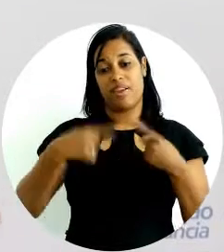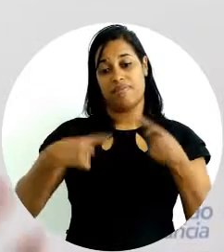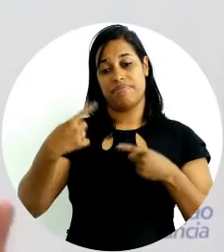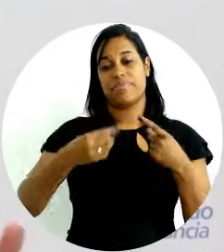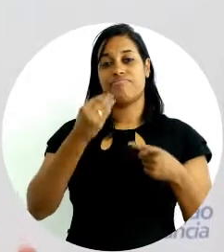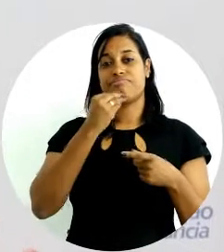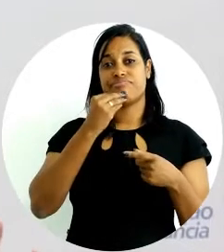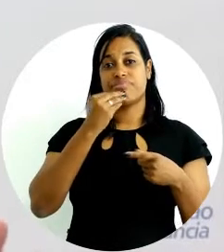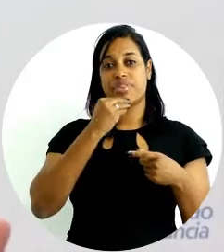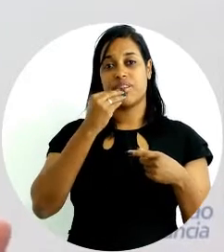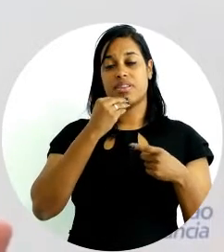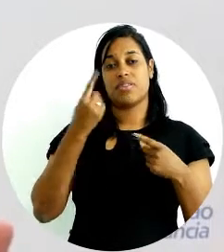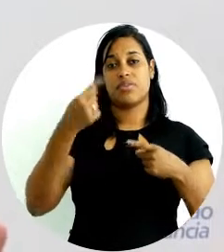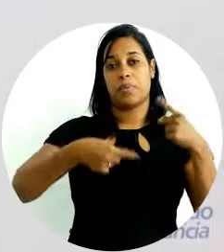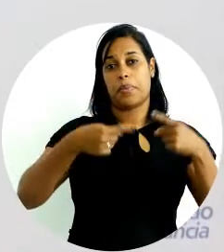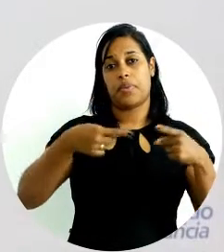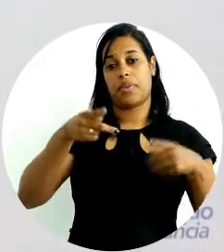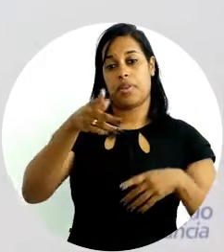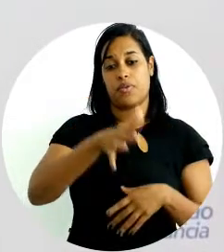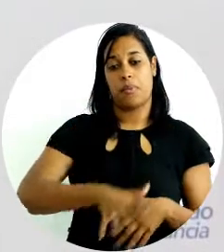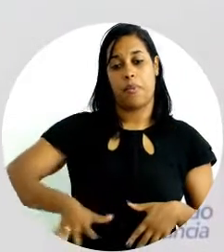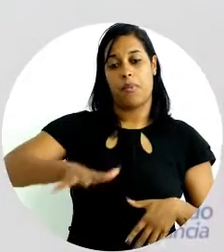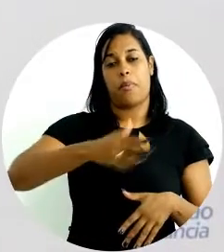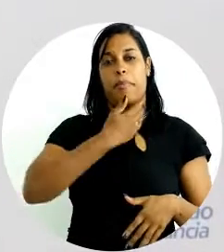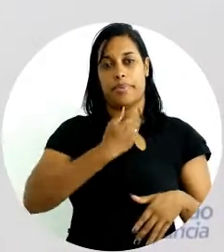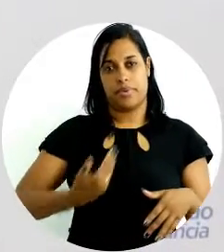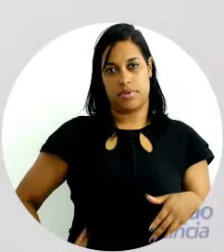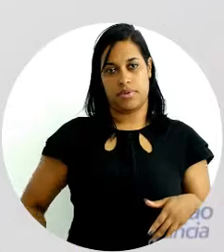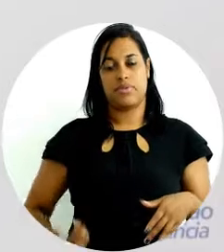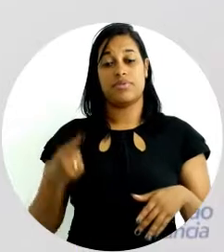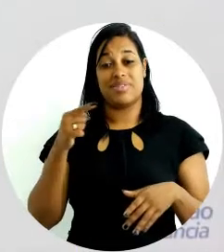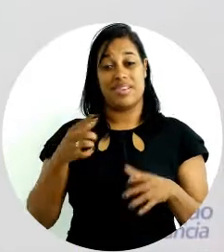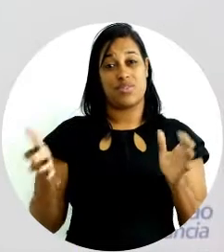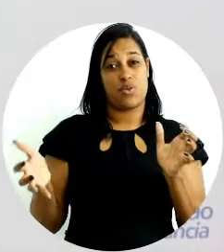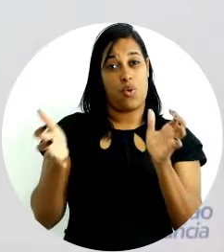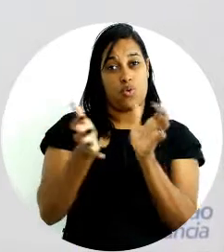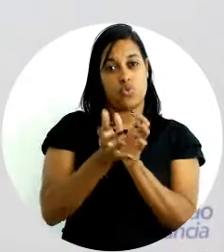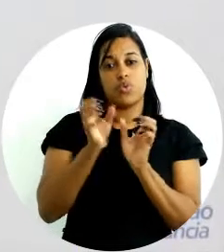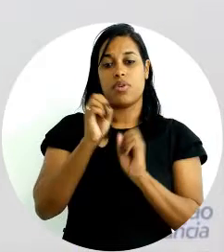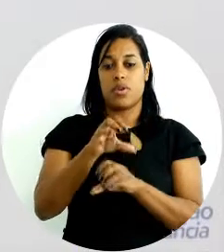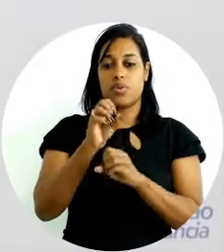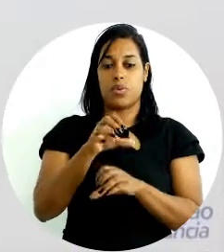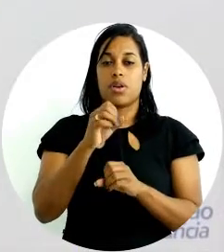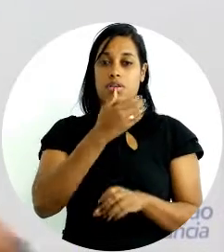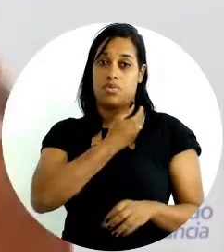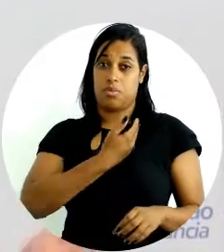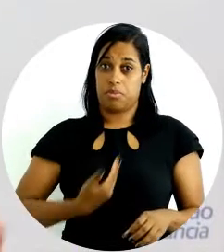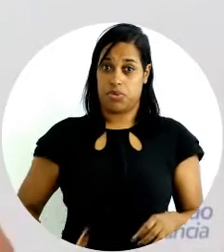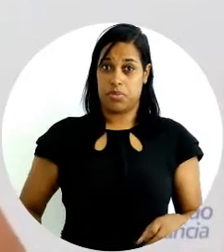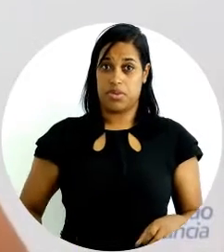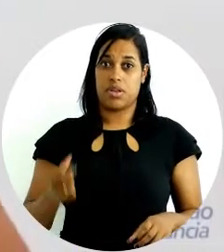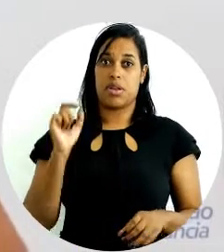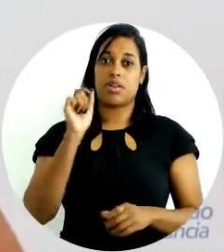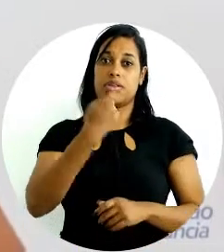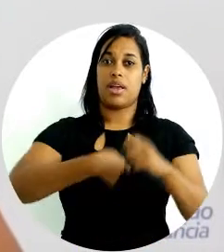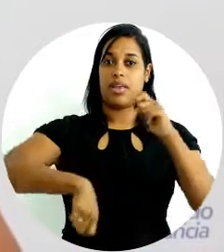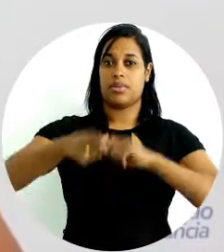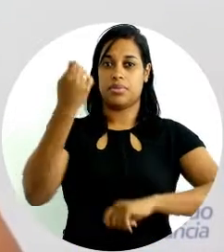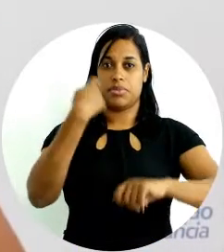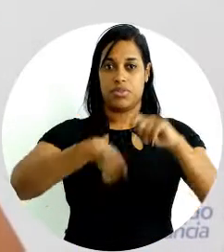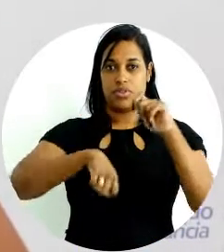fragilizavam as políticas públicas. Nesse conjunto, a educação pública é o setor